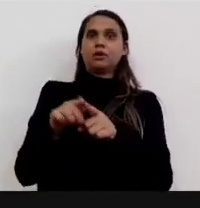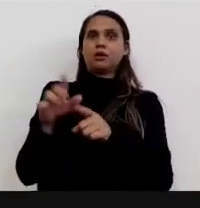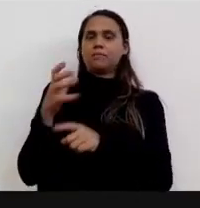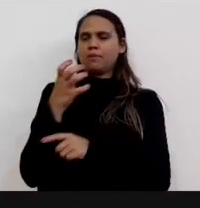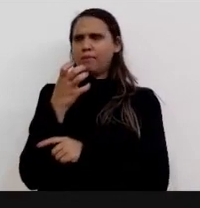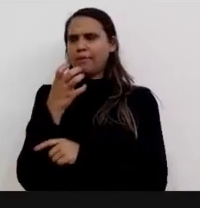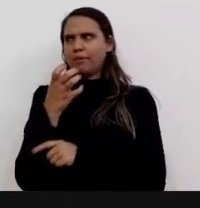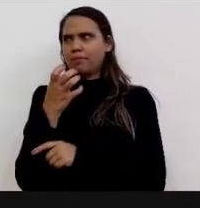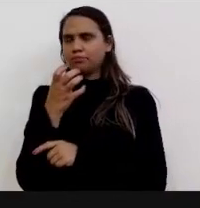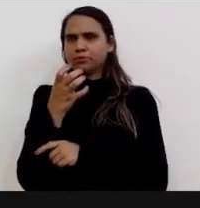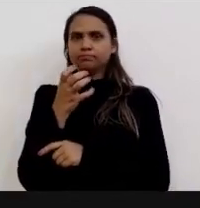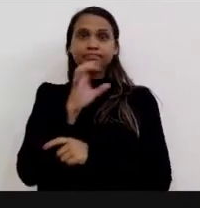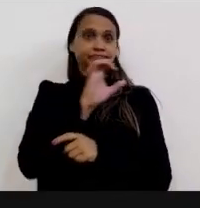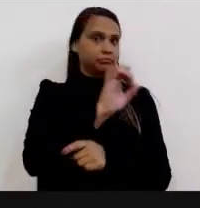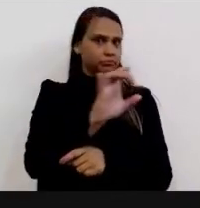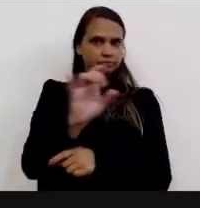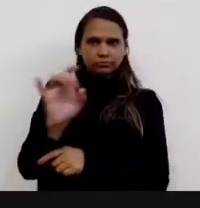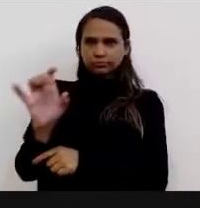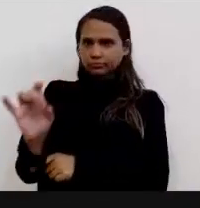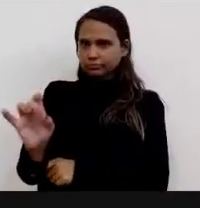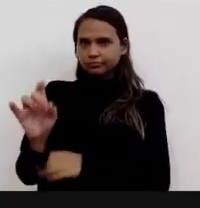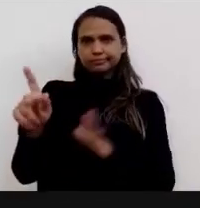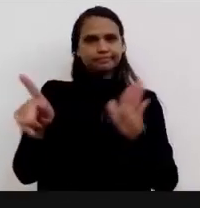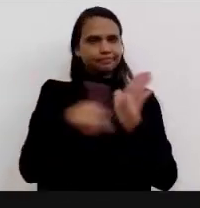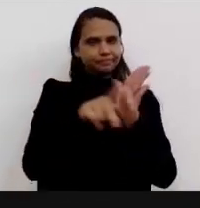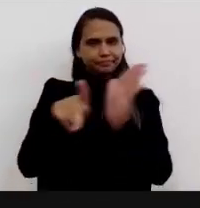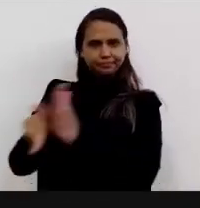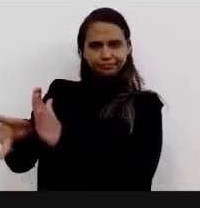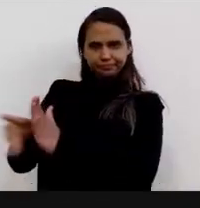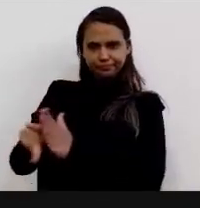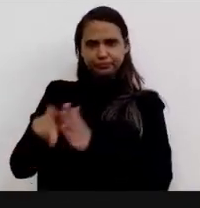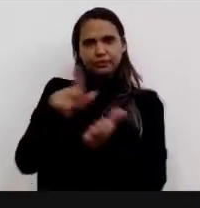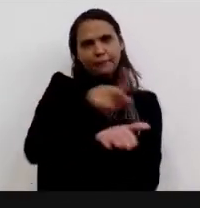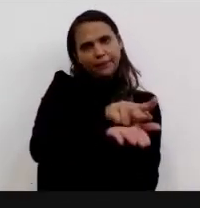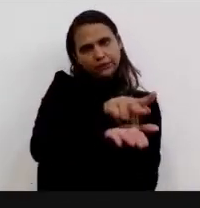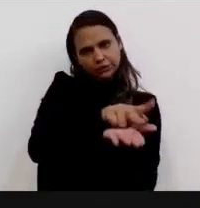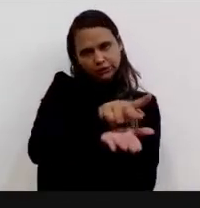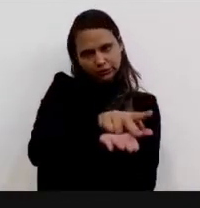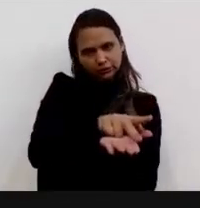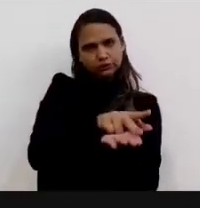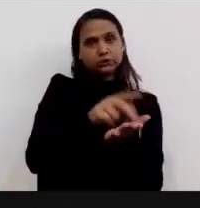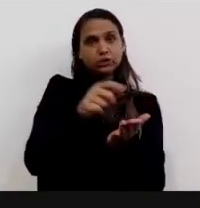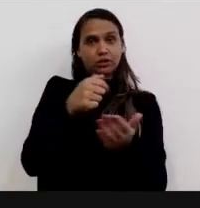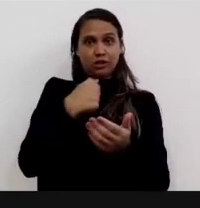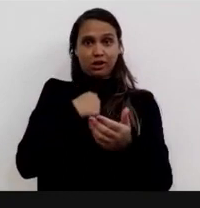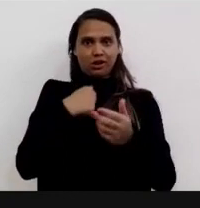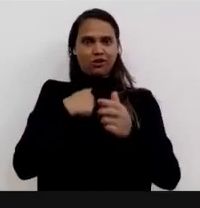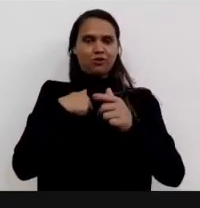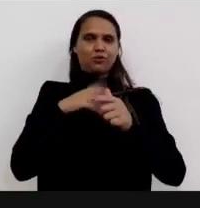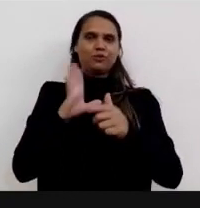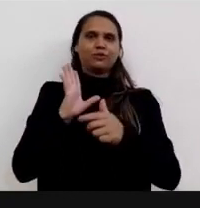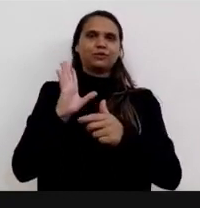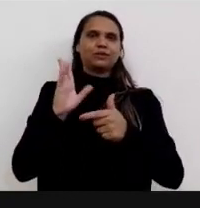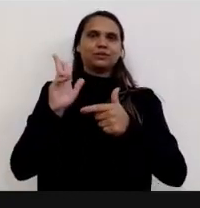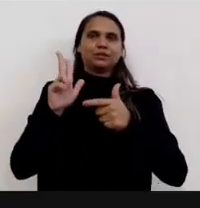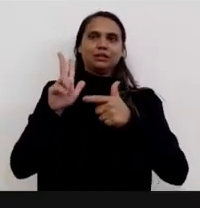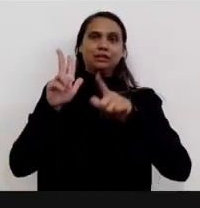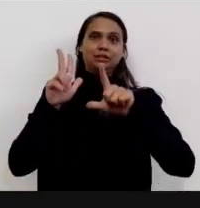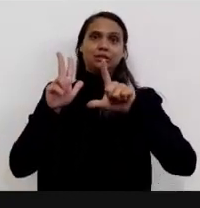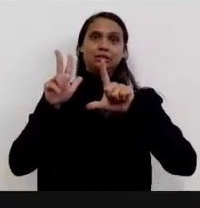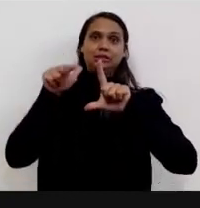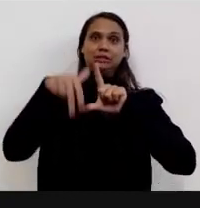paciente, para cada tipo de realidade. Esse trabalho foi apresentado por mim, olha lá eu dentro do metaverso, lá na